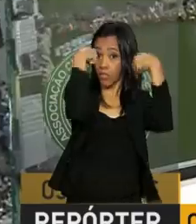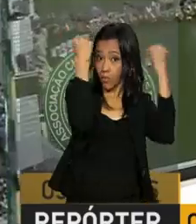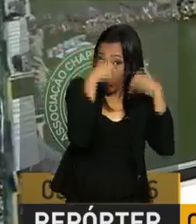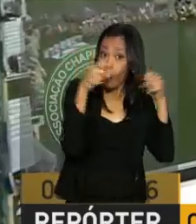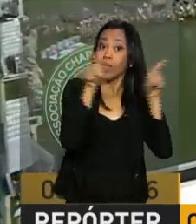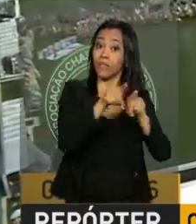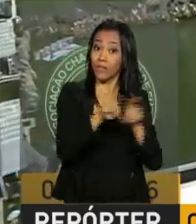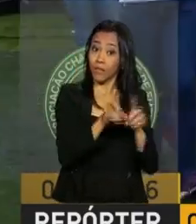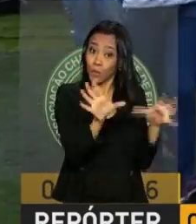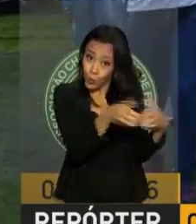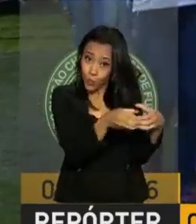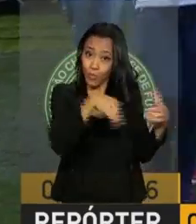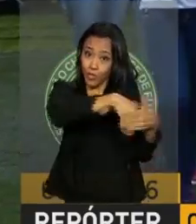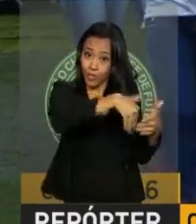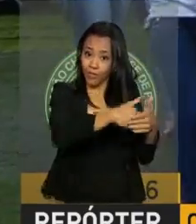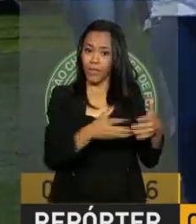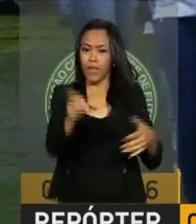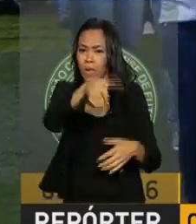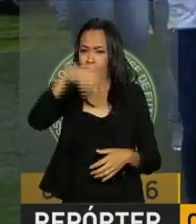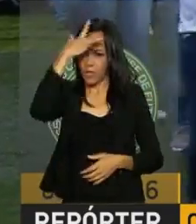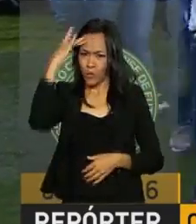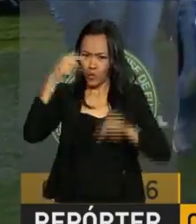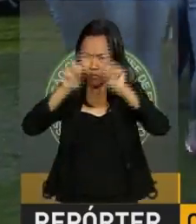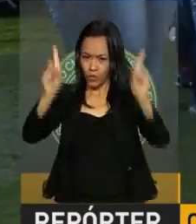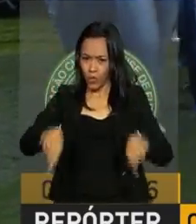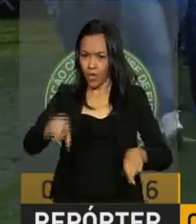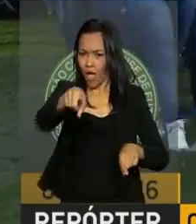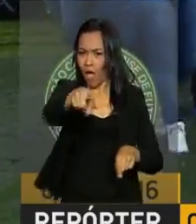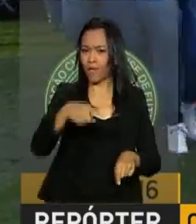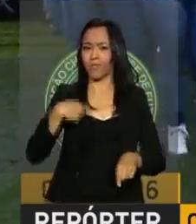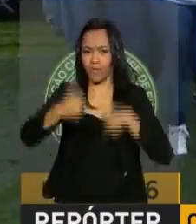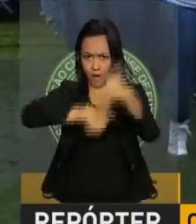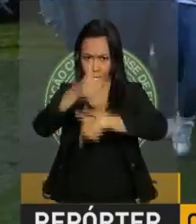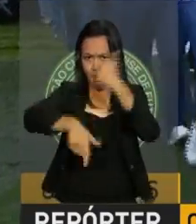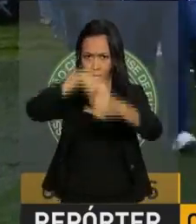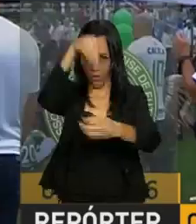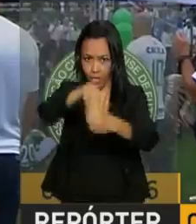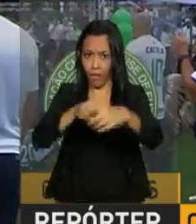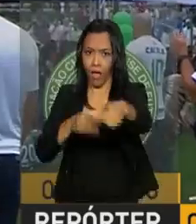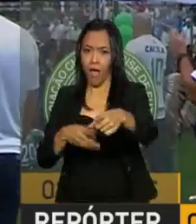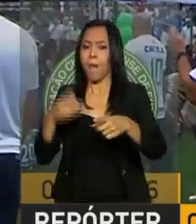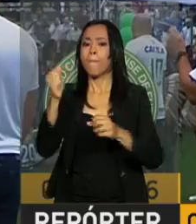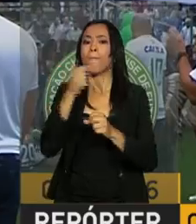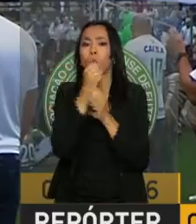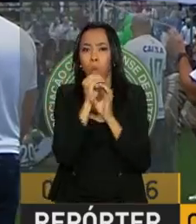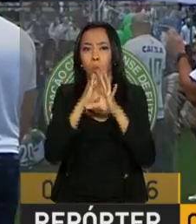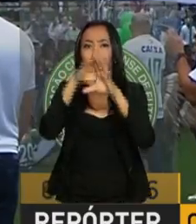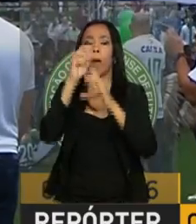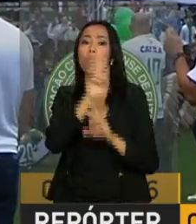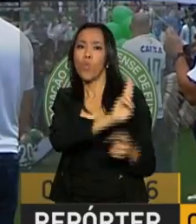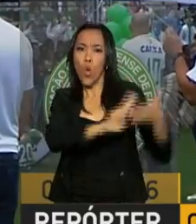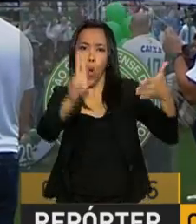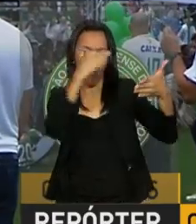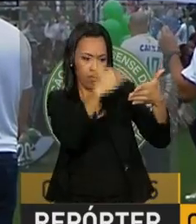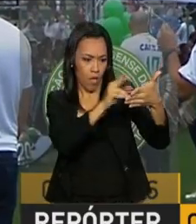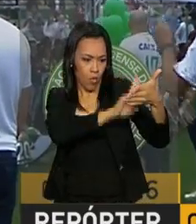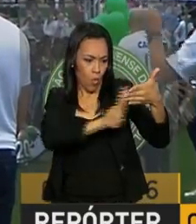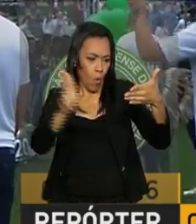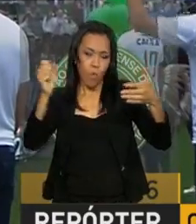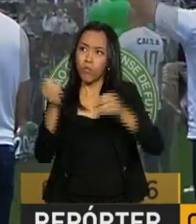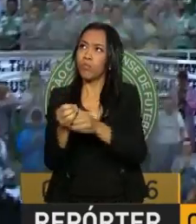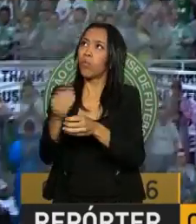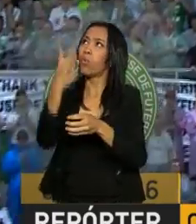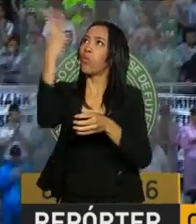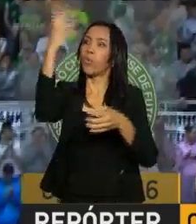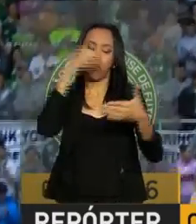e da Chapecoense. Funcionários do time entraram em campo com balões brancos e a cada nome de vítima lido pelo